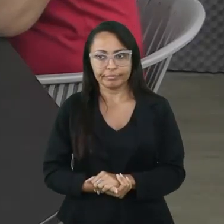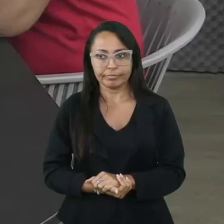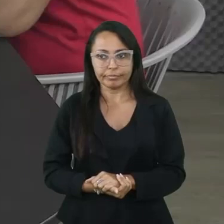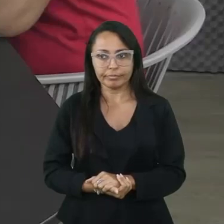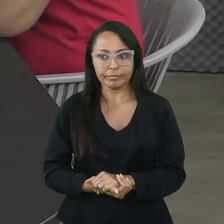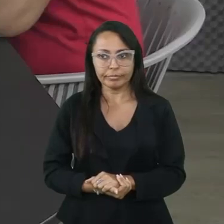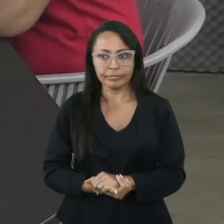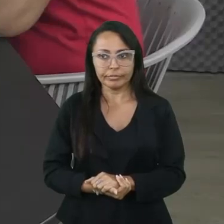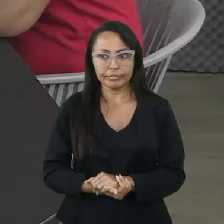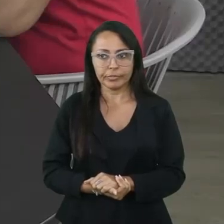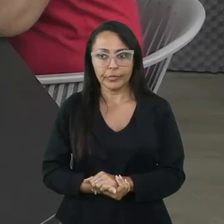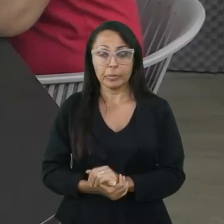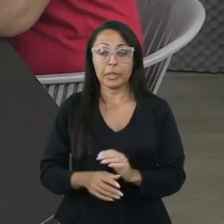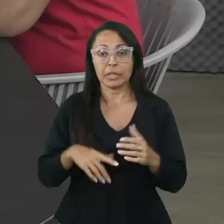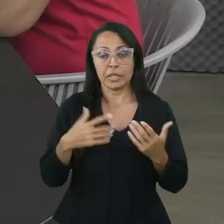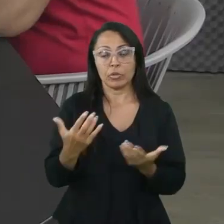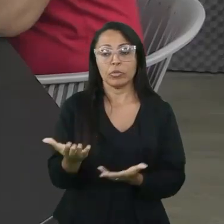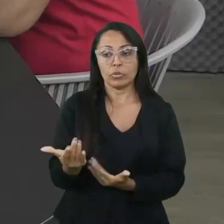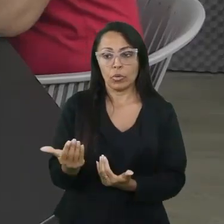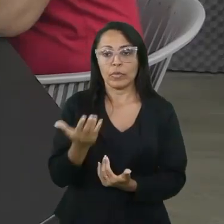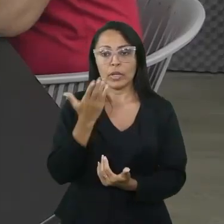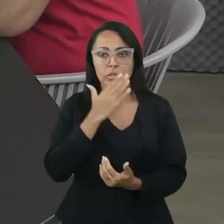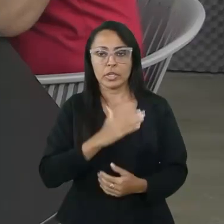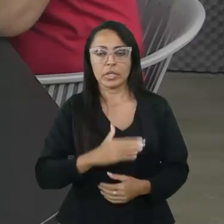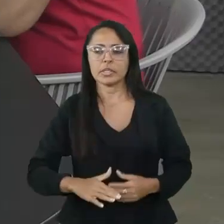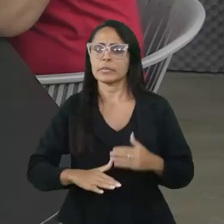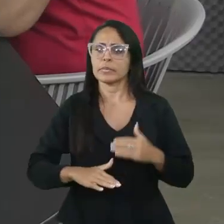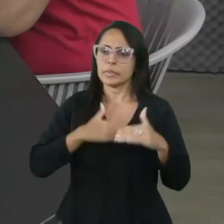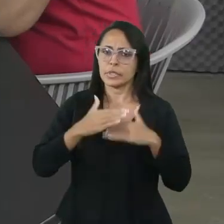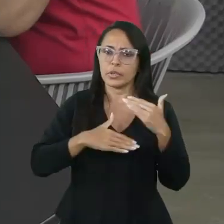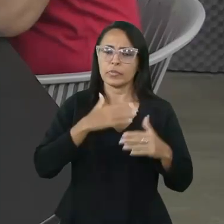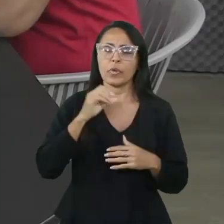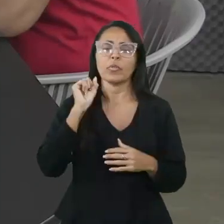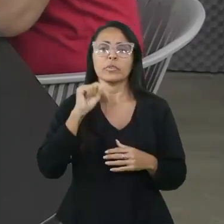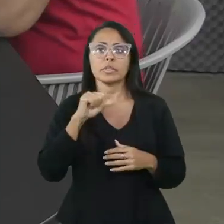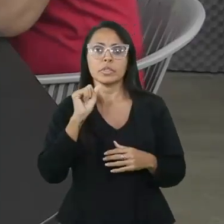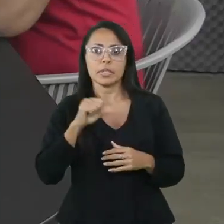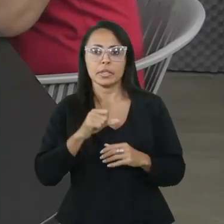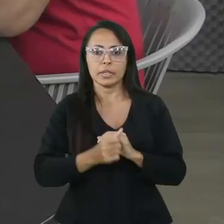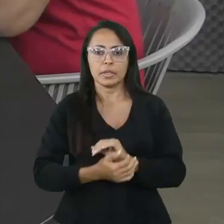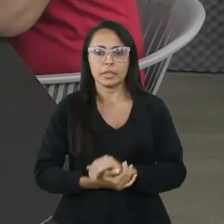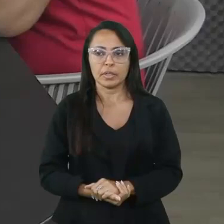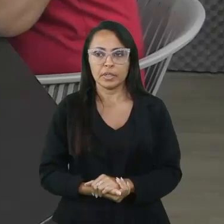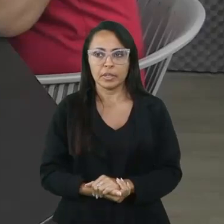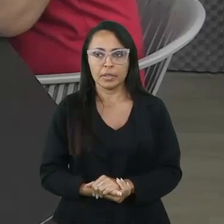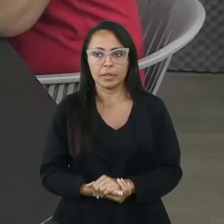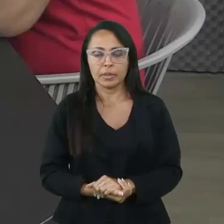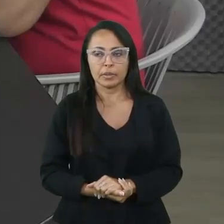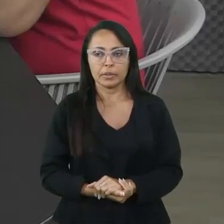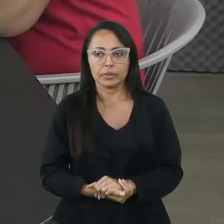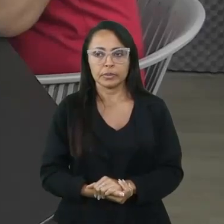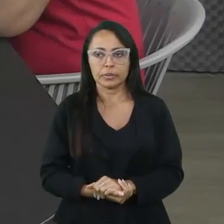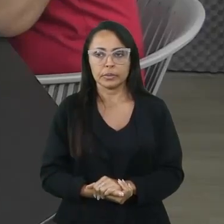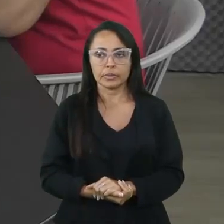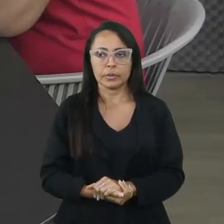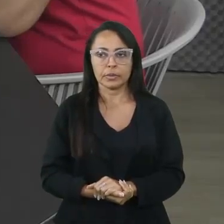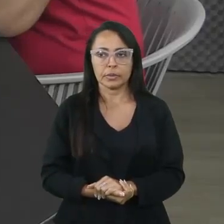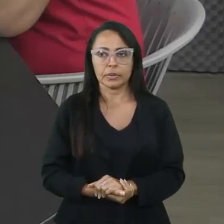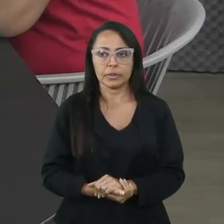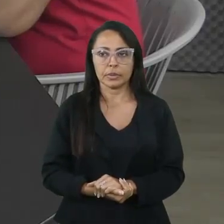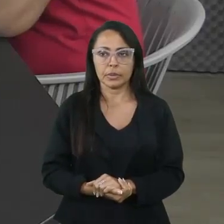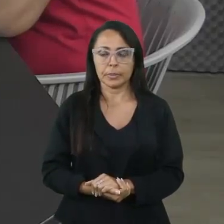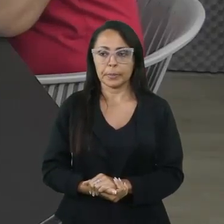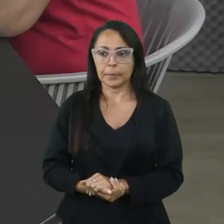que os jovens, as crianças desenvolvam-se nas suas potencialidades da melhor forma possível, por mais que seja